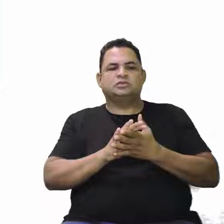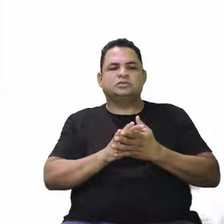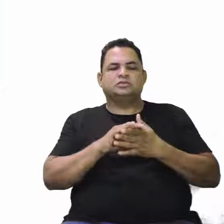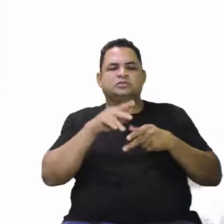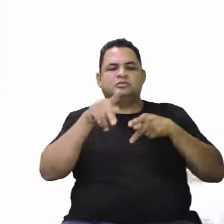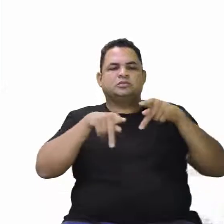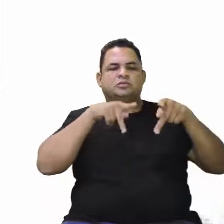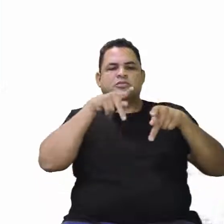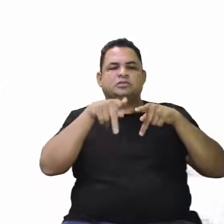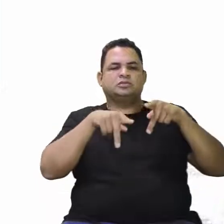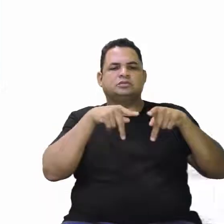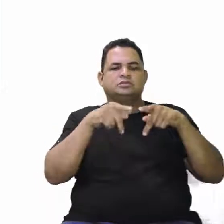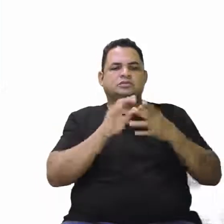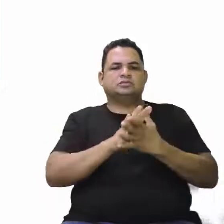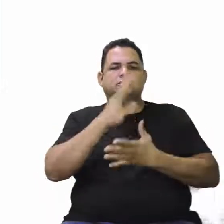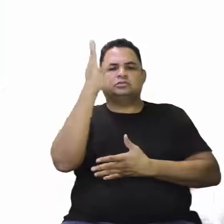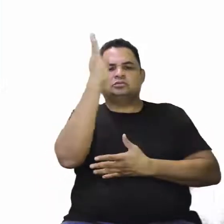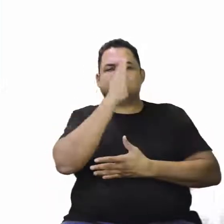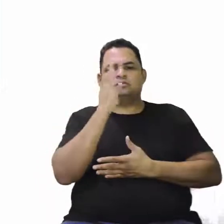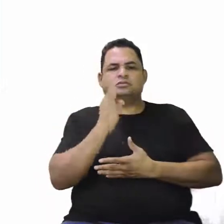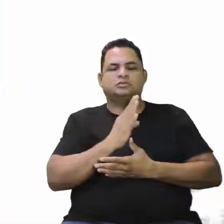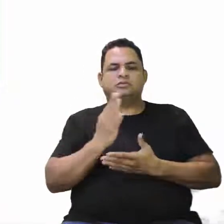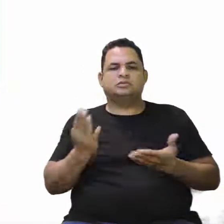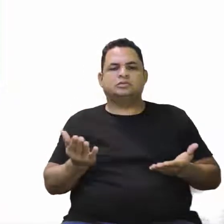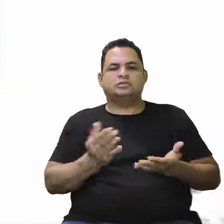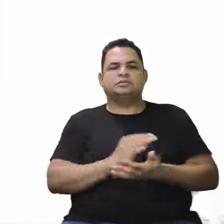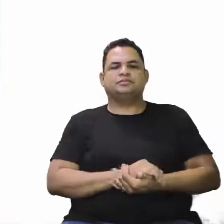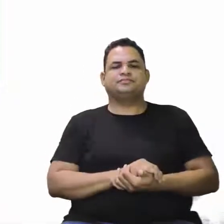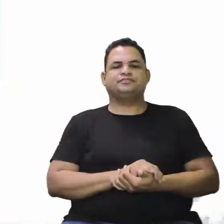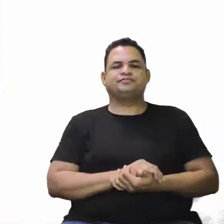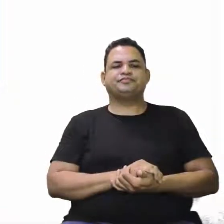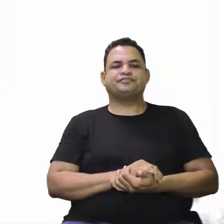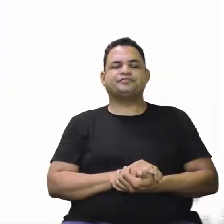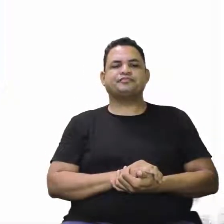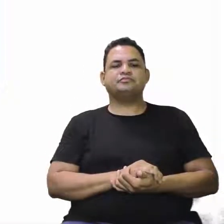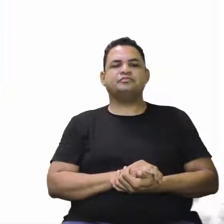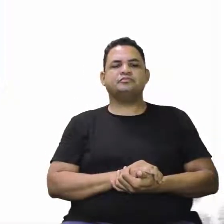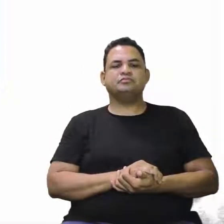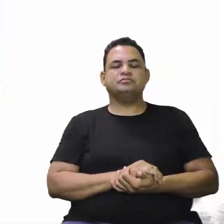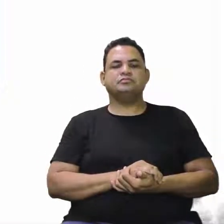0,8% da população atual do Brasil.